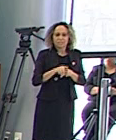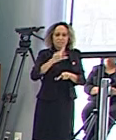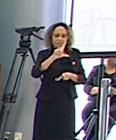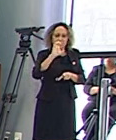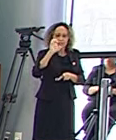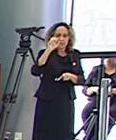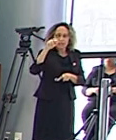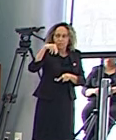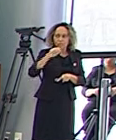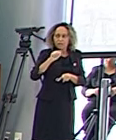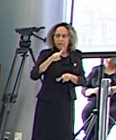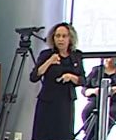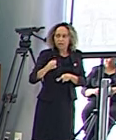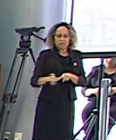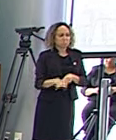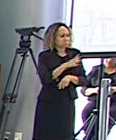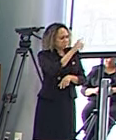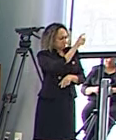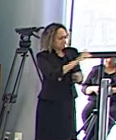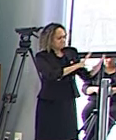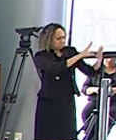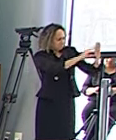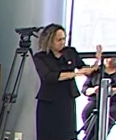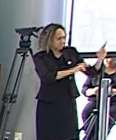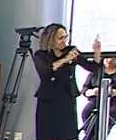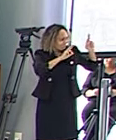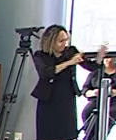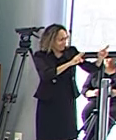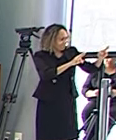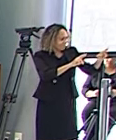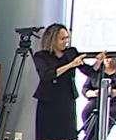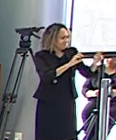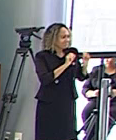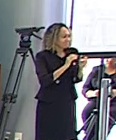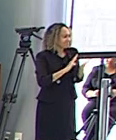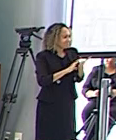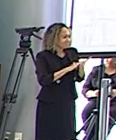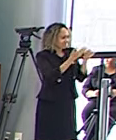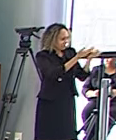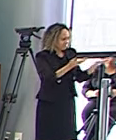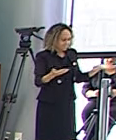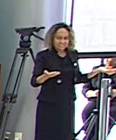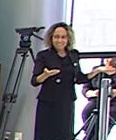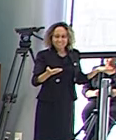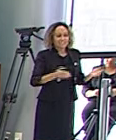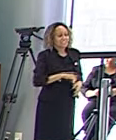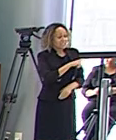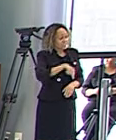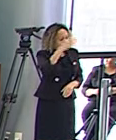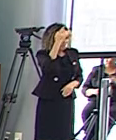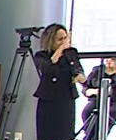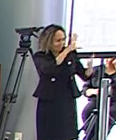Leonardo Fonseca Rodrigues, que são exemplos de êxito, de esperança e de otimismo. Parabéns ao que vocês fizeram e que vocês representam nessa